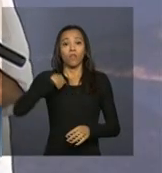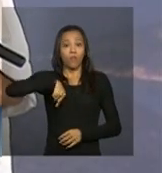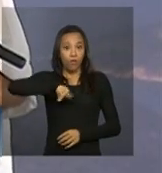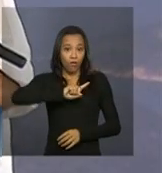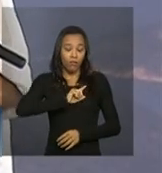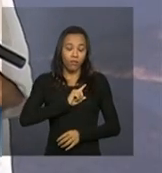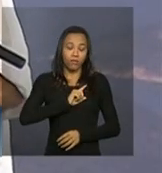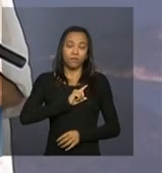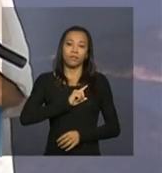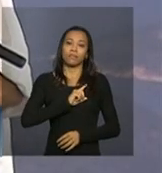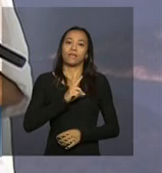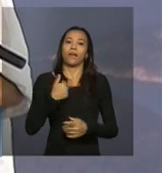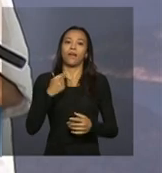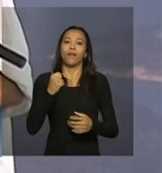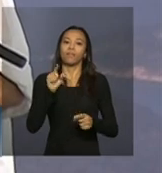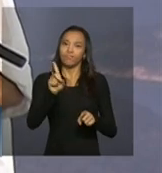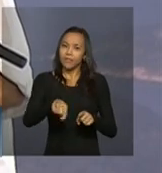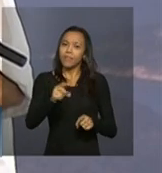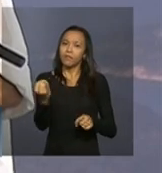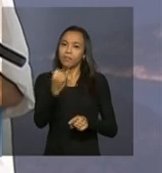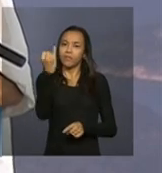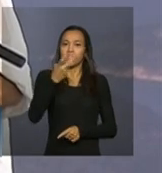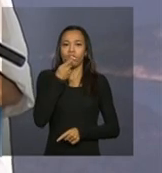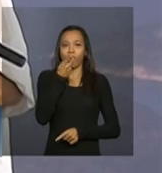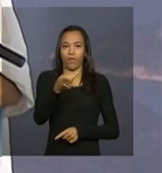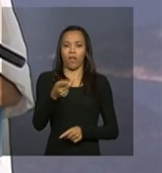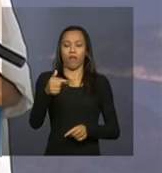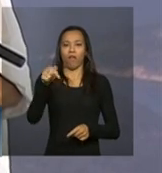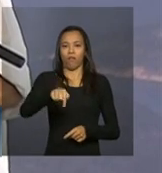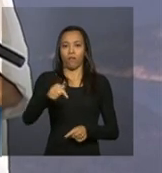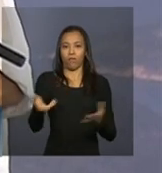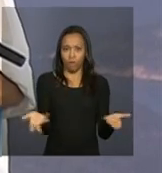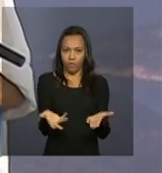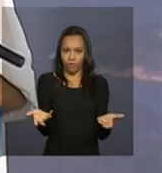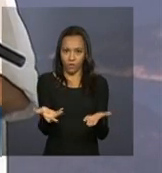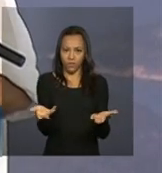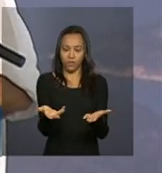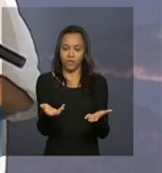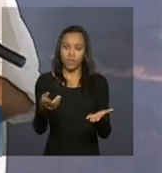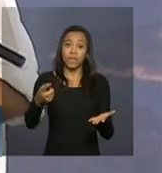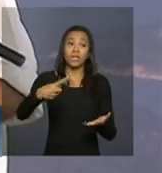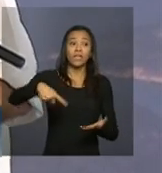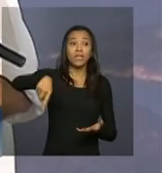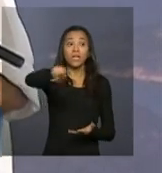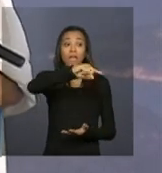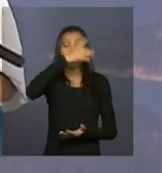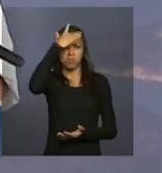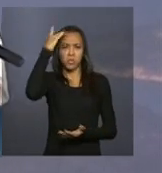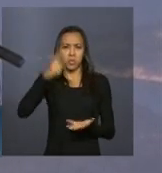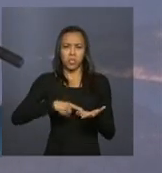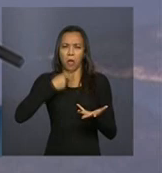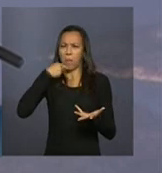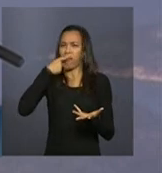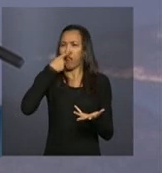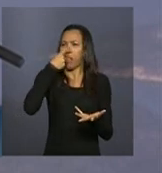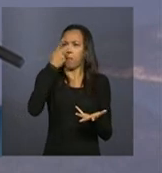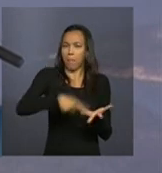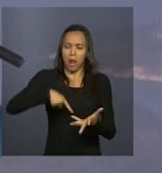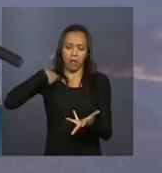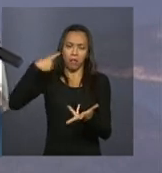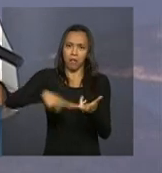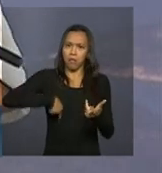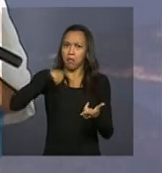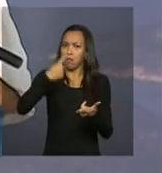isso, e é importante registrar isso nesse momento, em que as pessoas são tão críticas, tão agudas nas suas